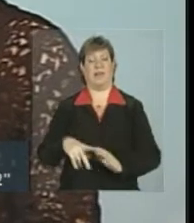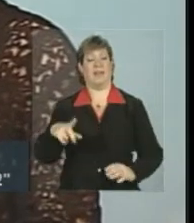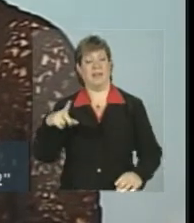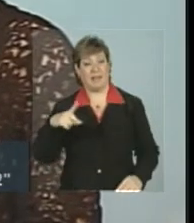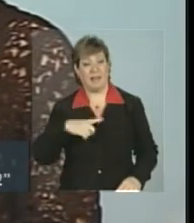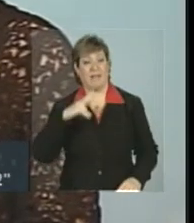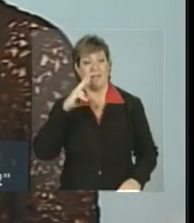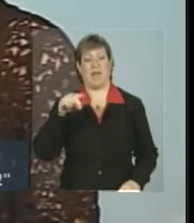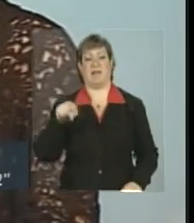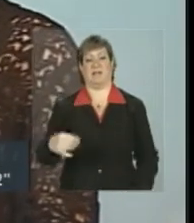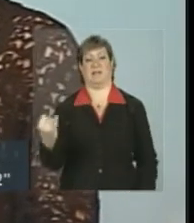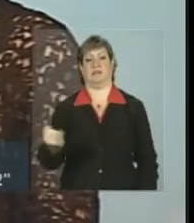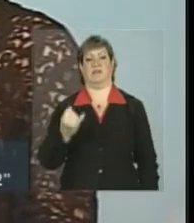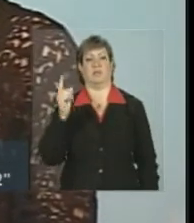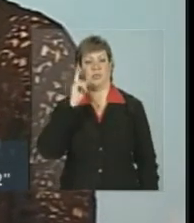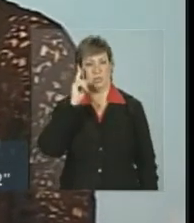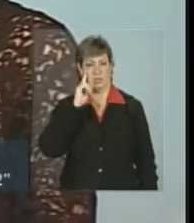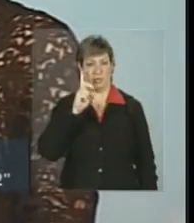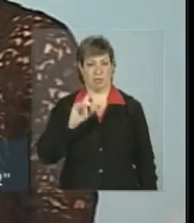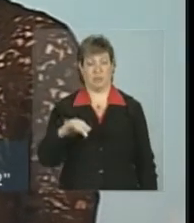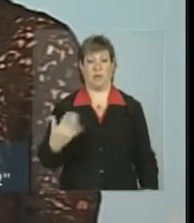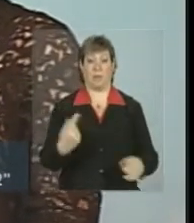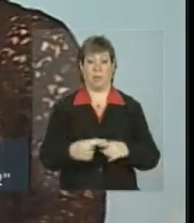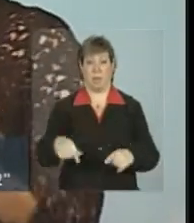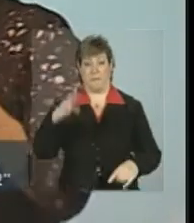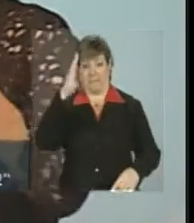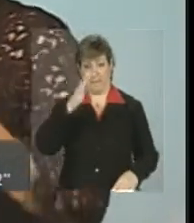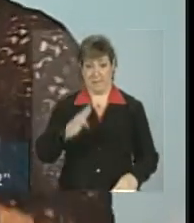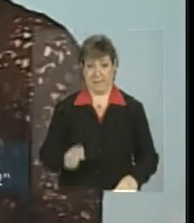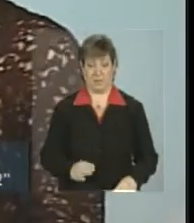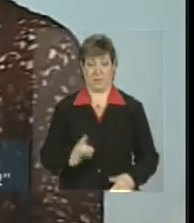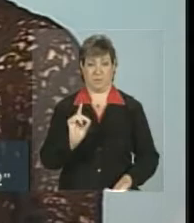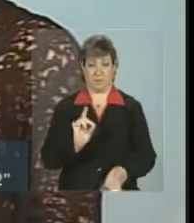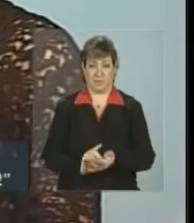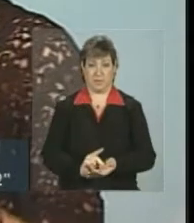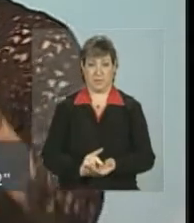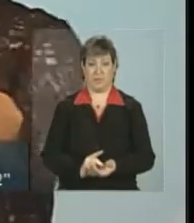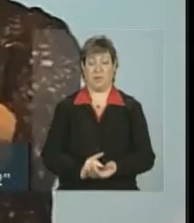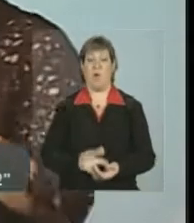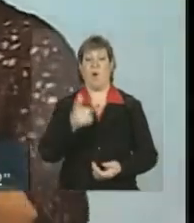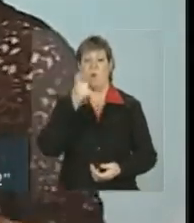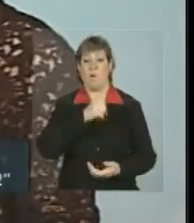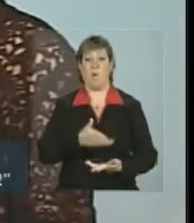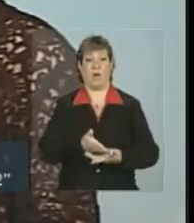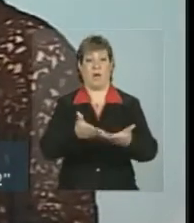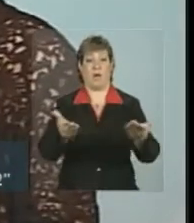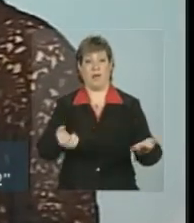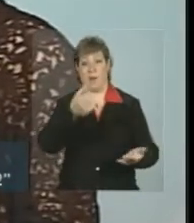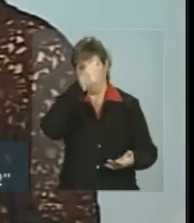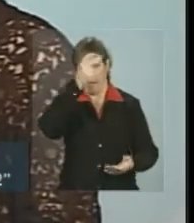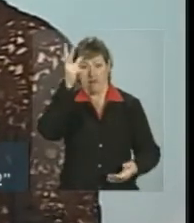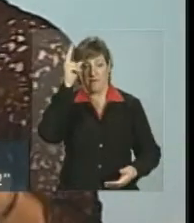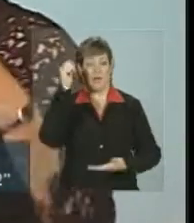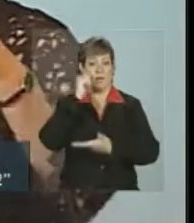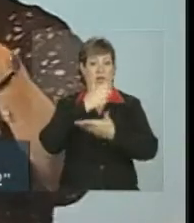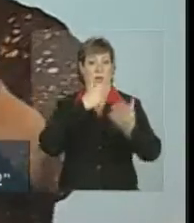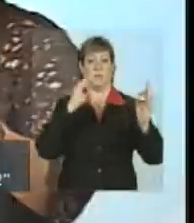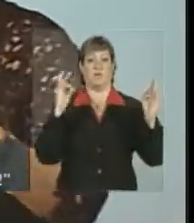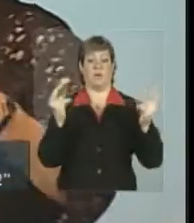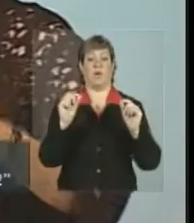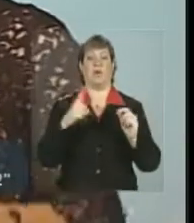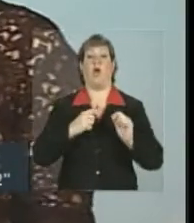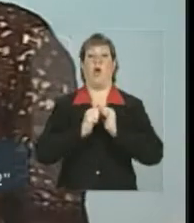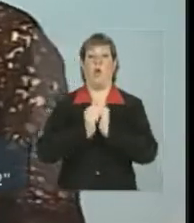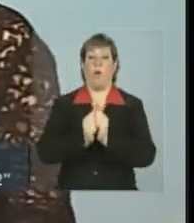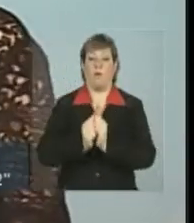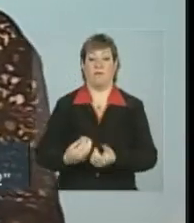dia, porque o Brasil real está ao alcance dos prefeitos e das prefeitas que